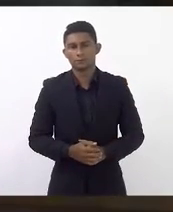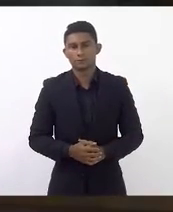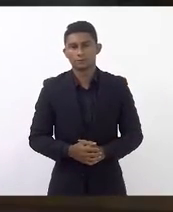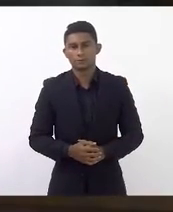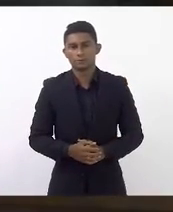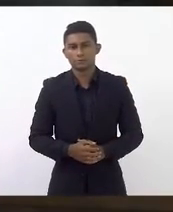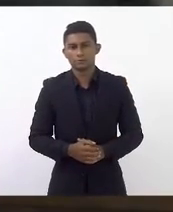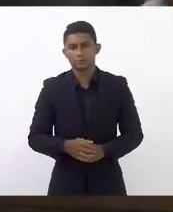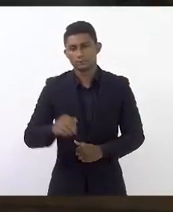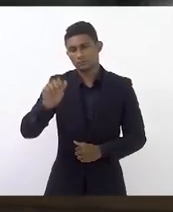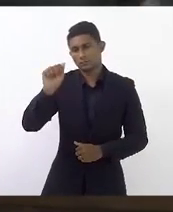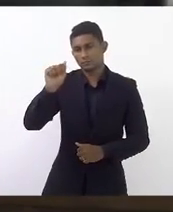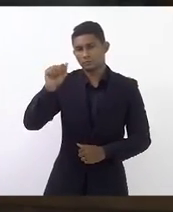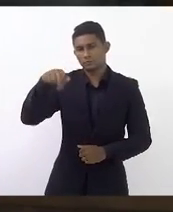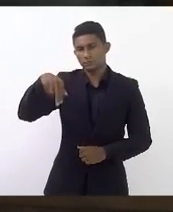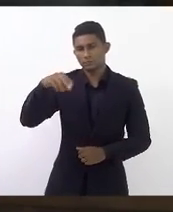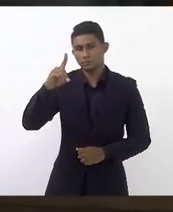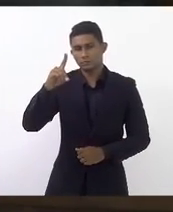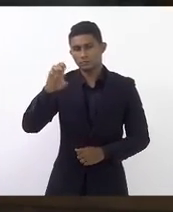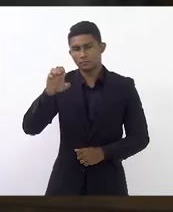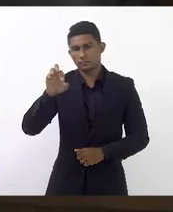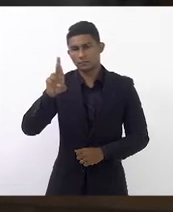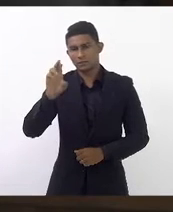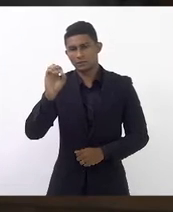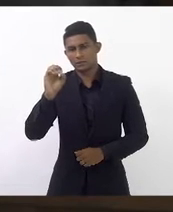Deputado Anderson Alexandre.